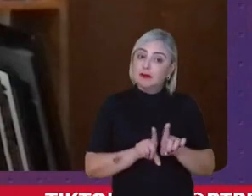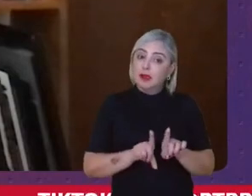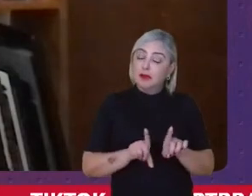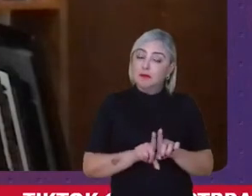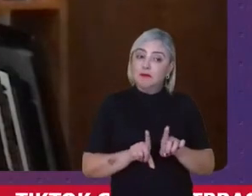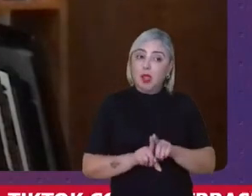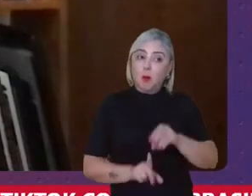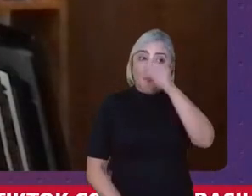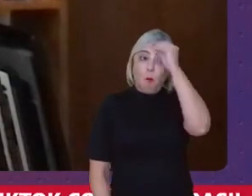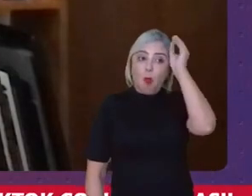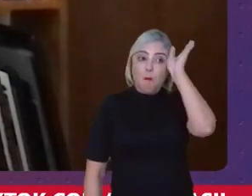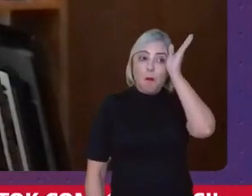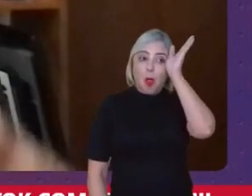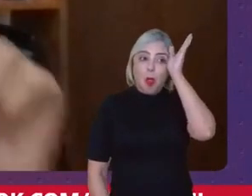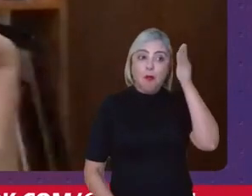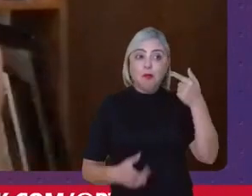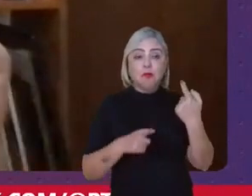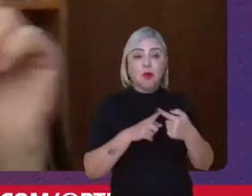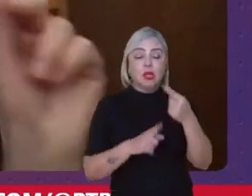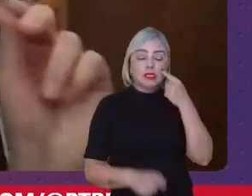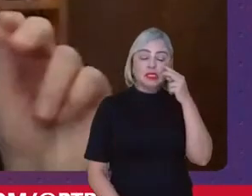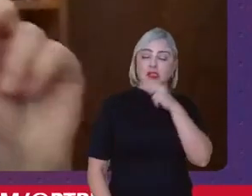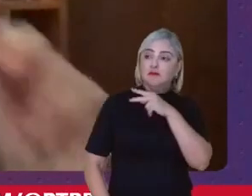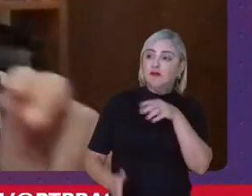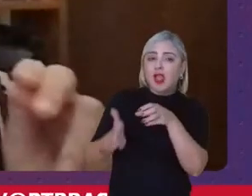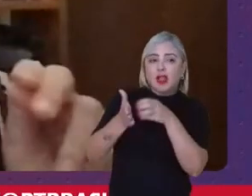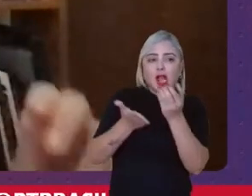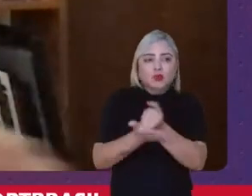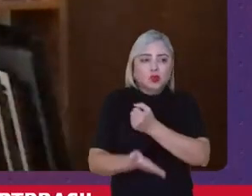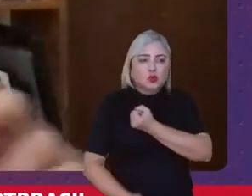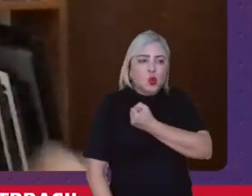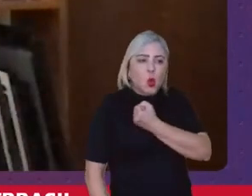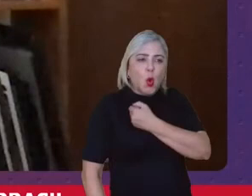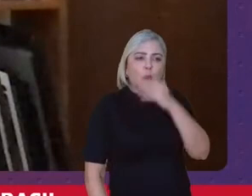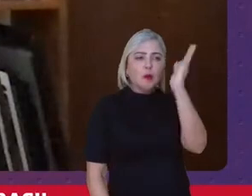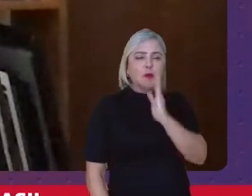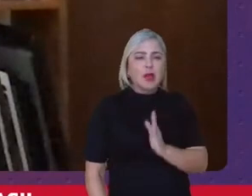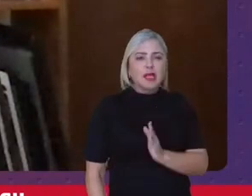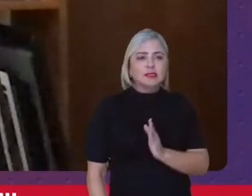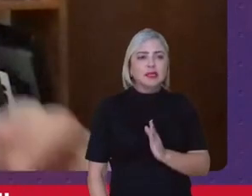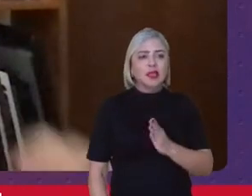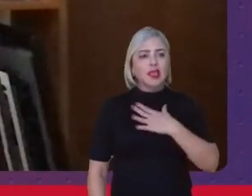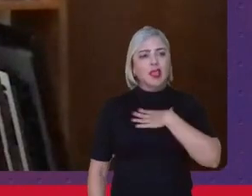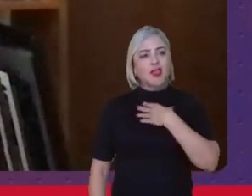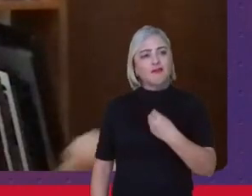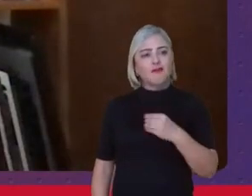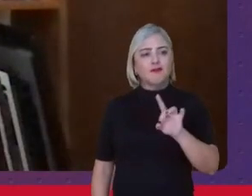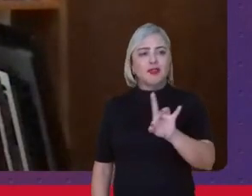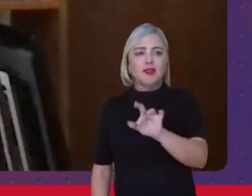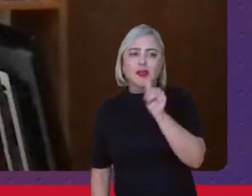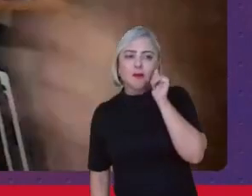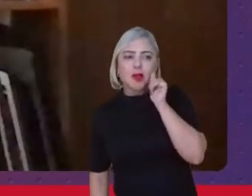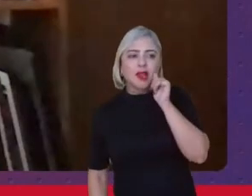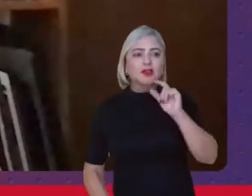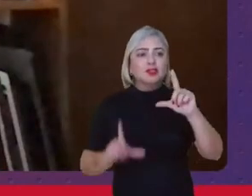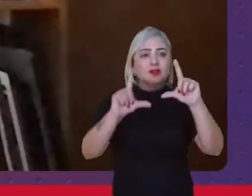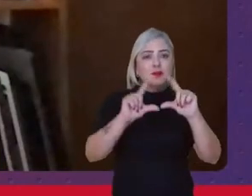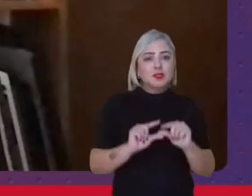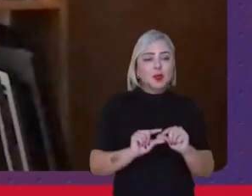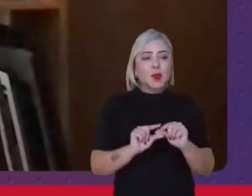é ignorante, né? Porque se a gente olha os dados no Brasil, o número de filhos por mulher diminuiu